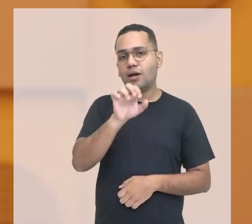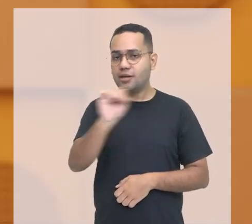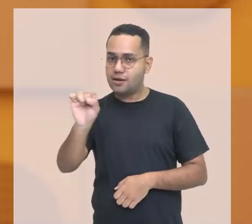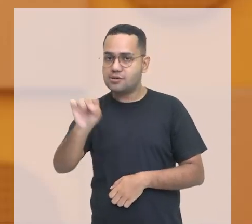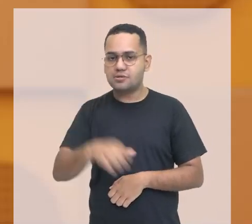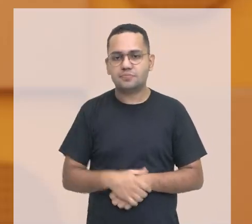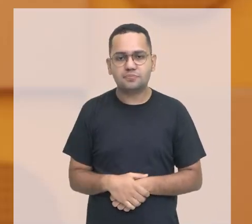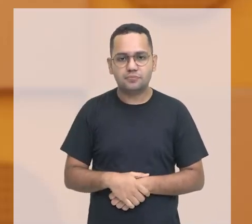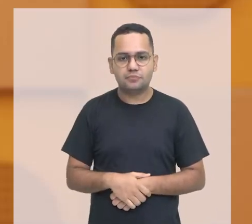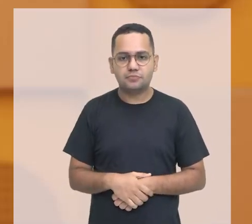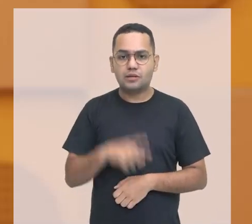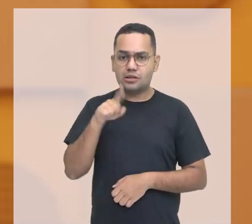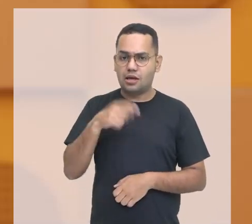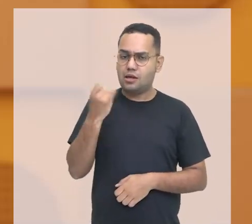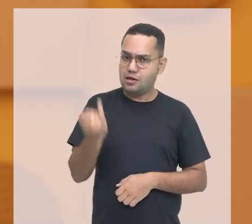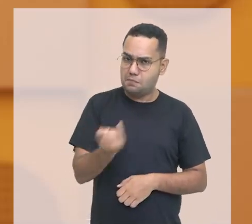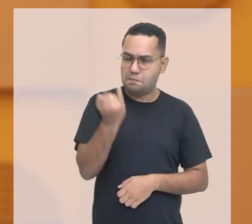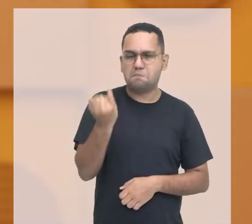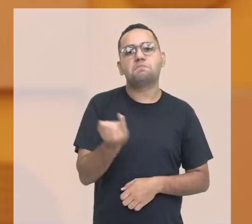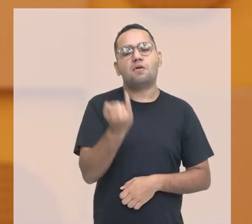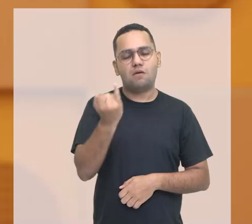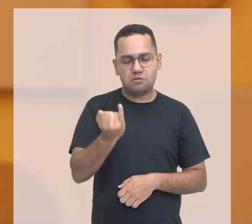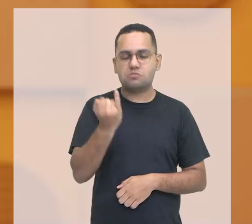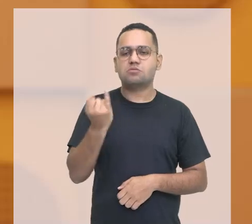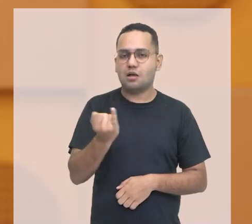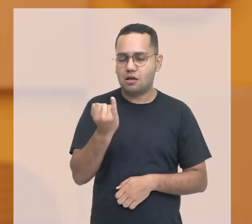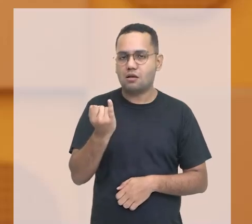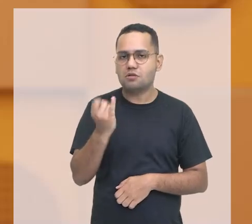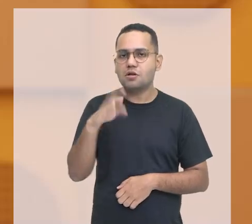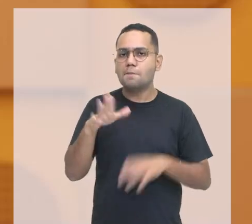país muito importante para a história do século